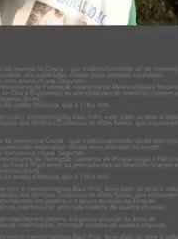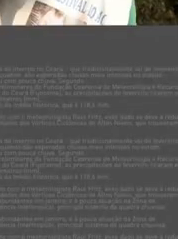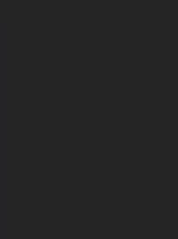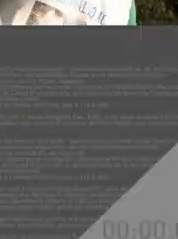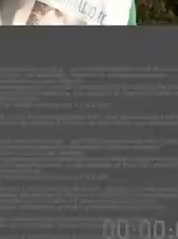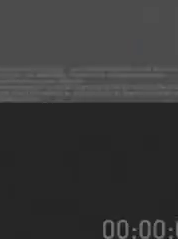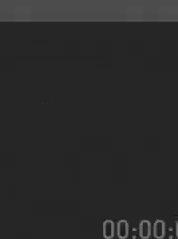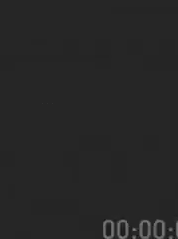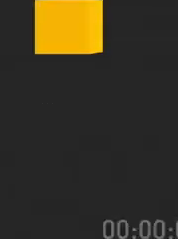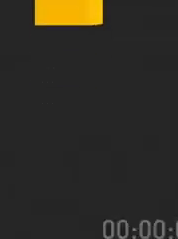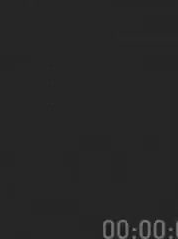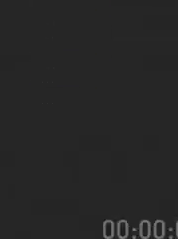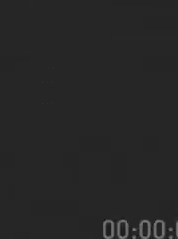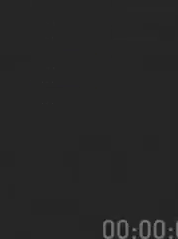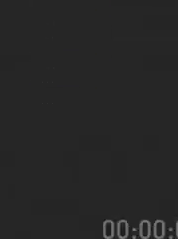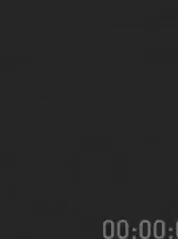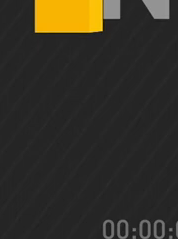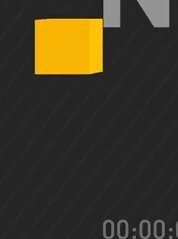ae